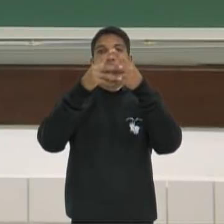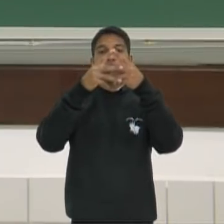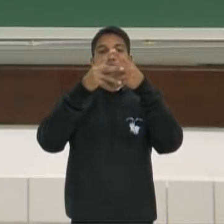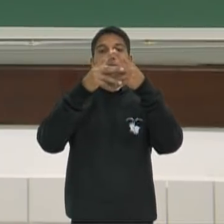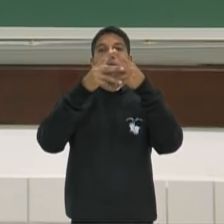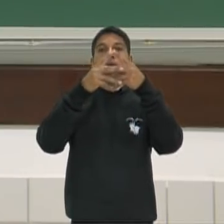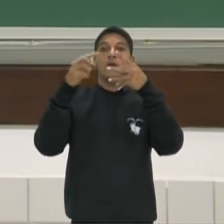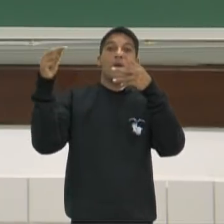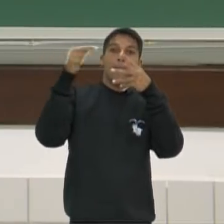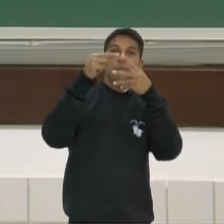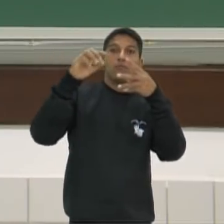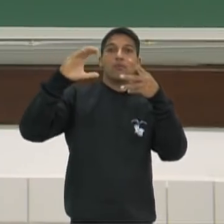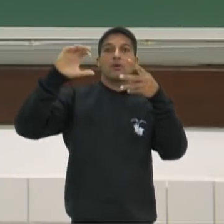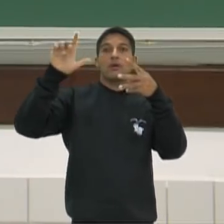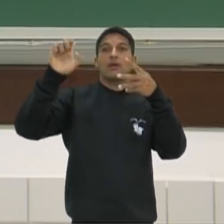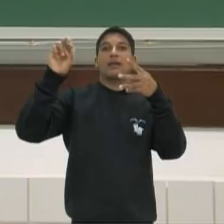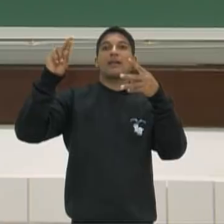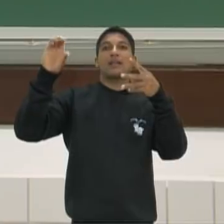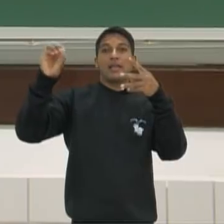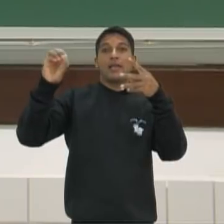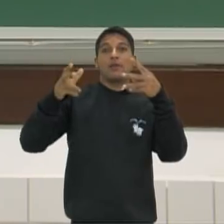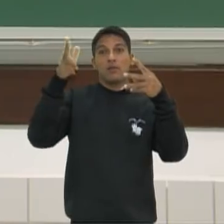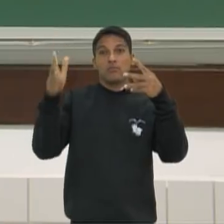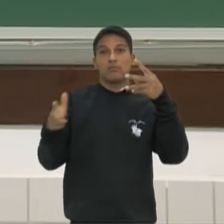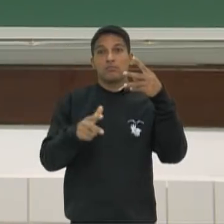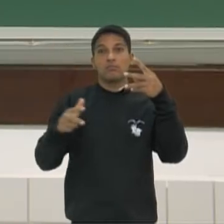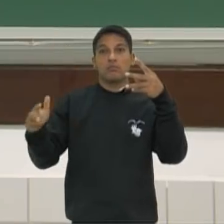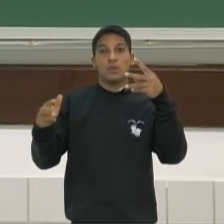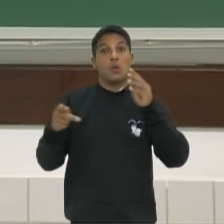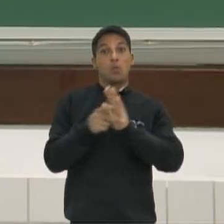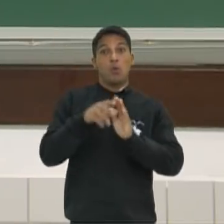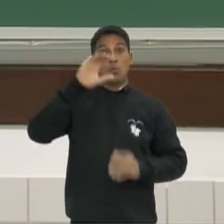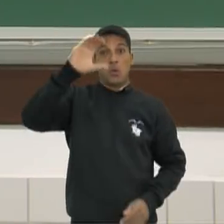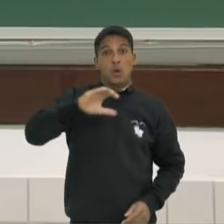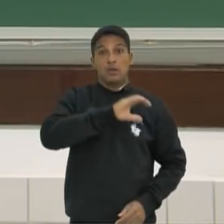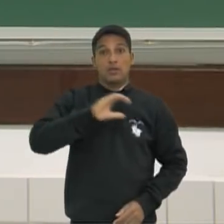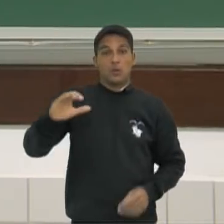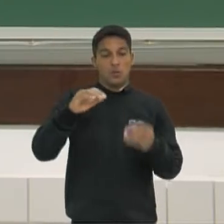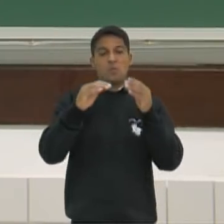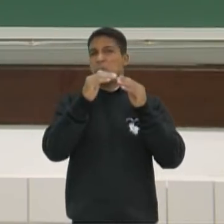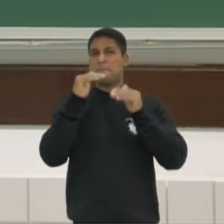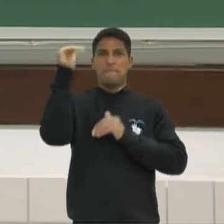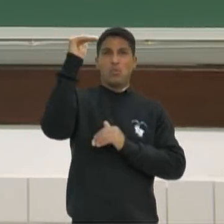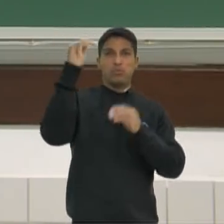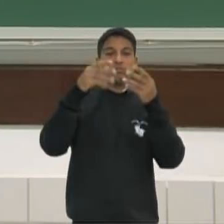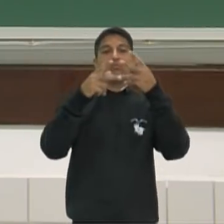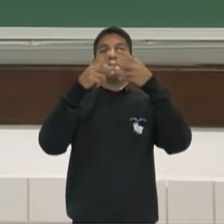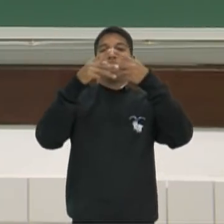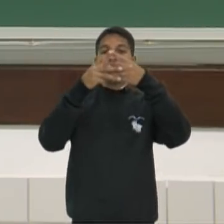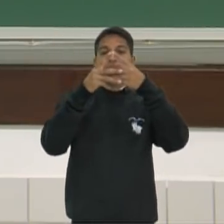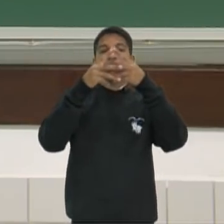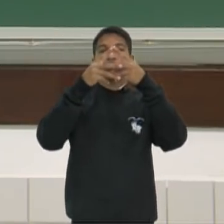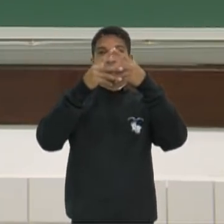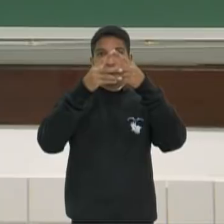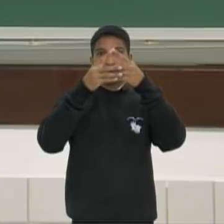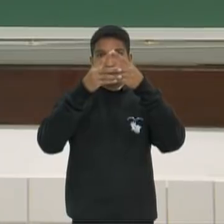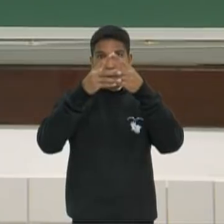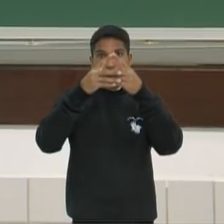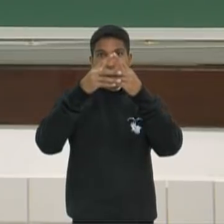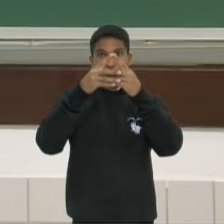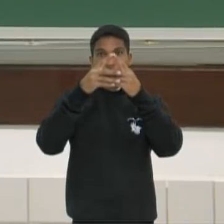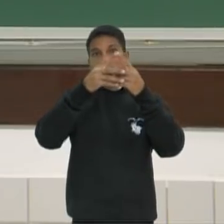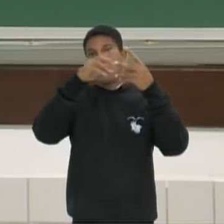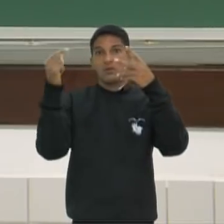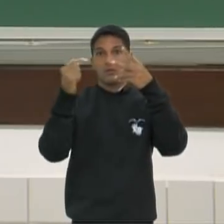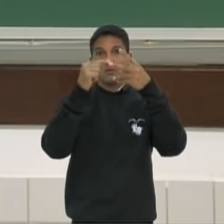os membros da Igreja Católica, que estavam no topo, né, dessa pirâmide social. Aí, logo abaixo